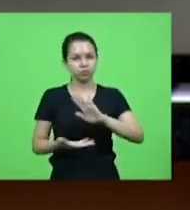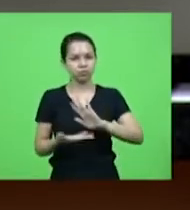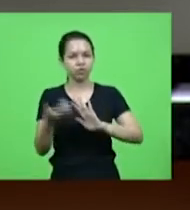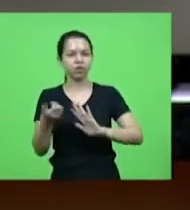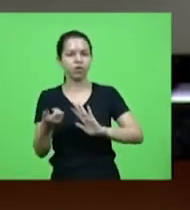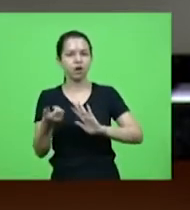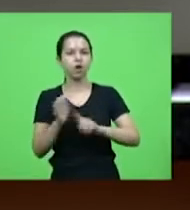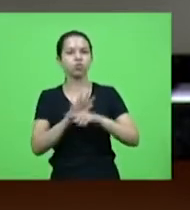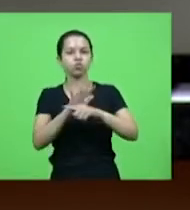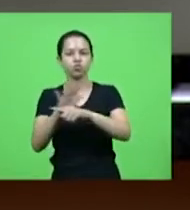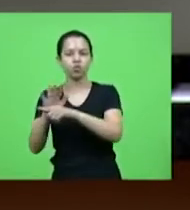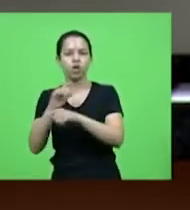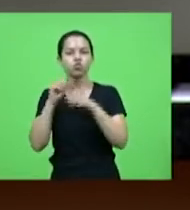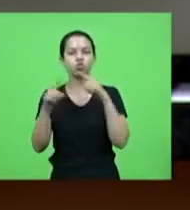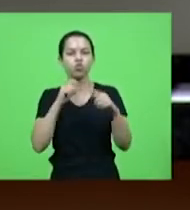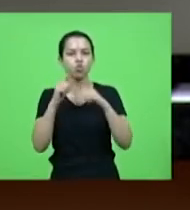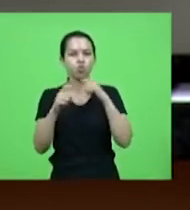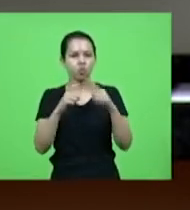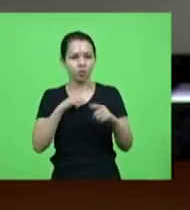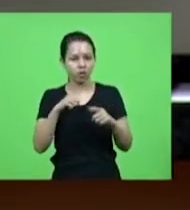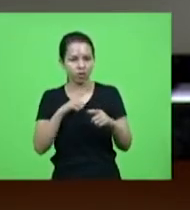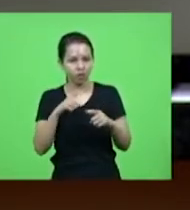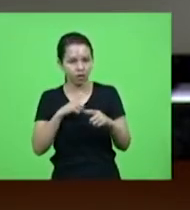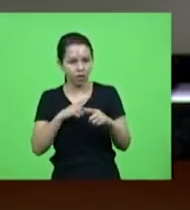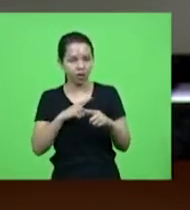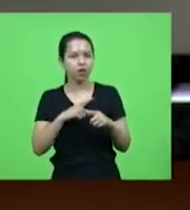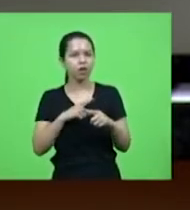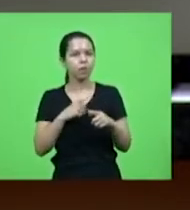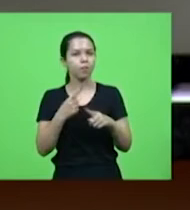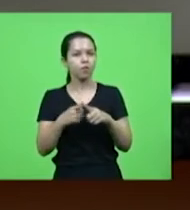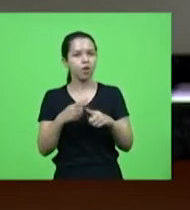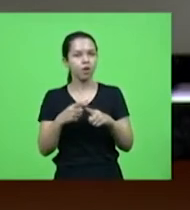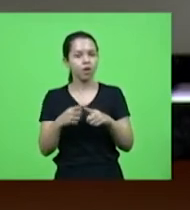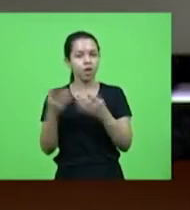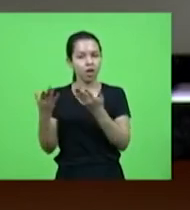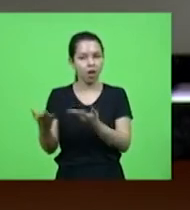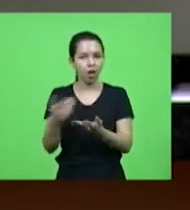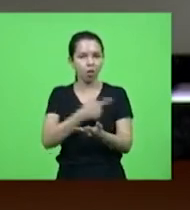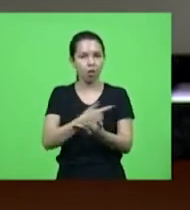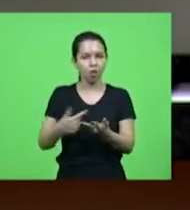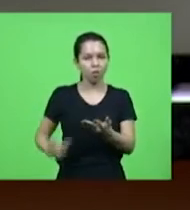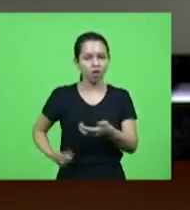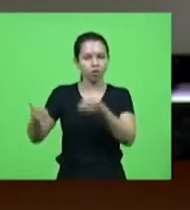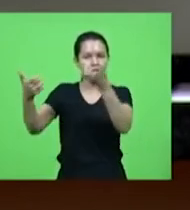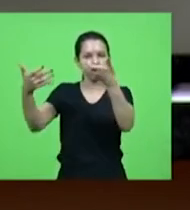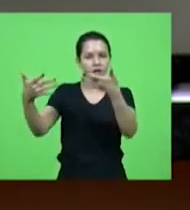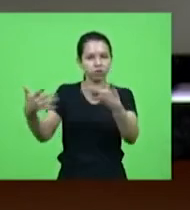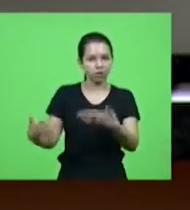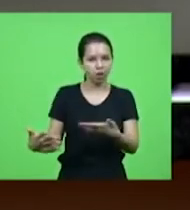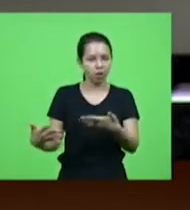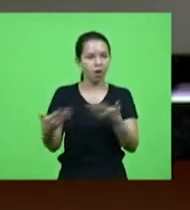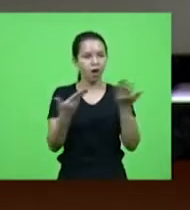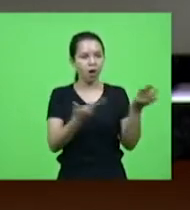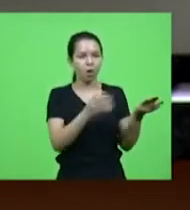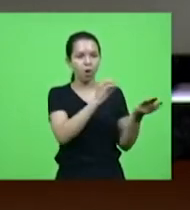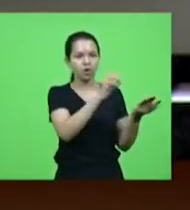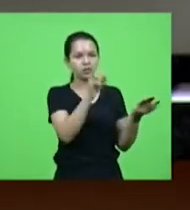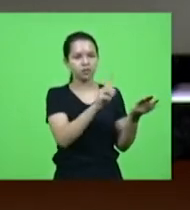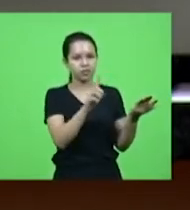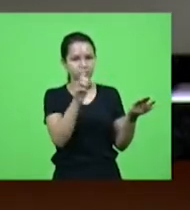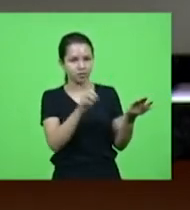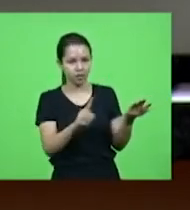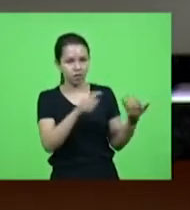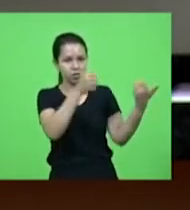dúvidas porque nesse nessa versão do governo e na versão da o z estão diversos funcionários